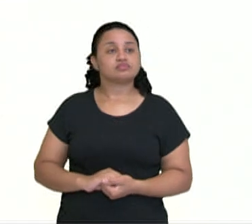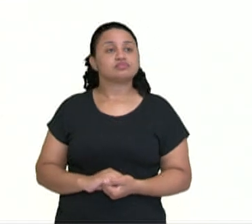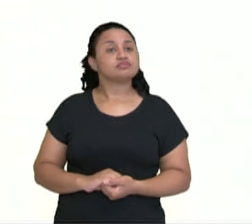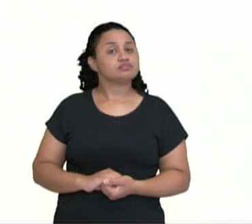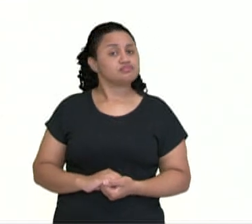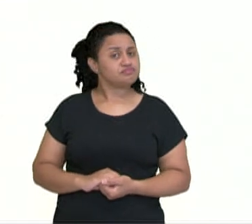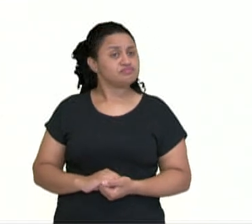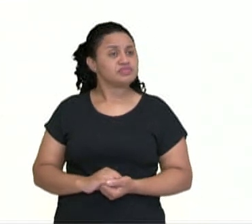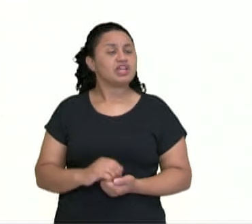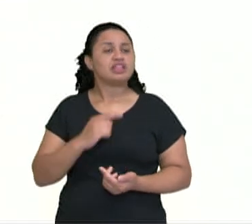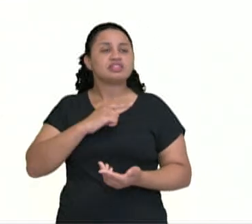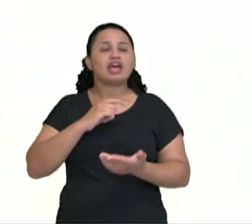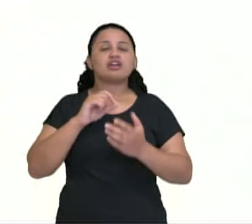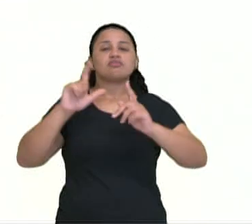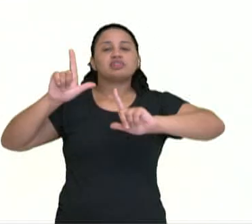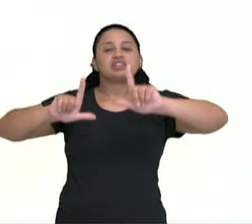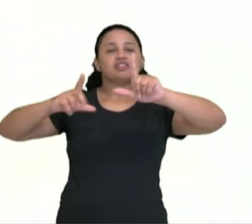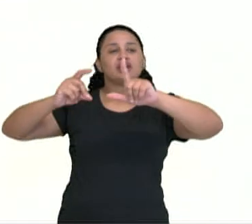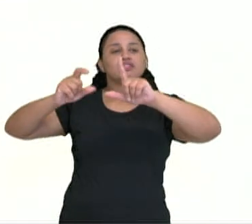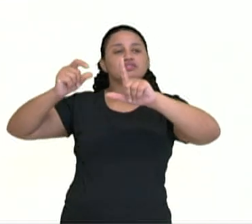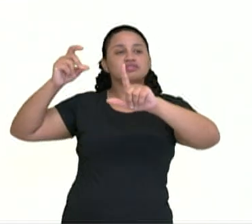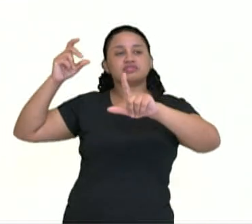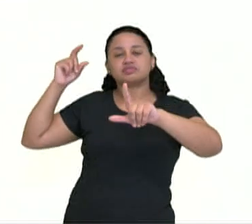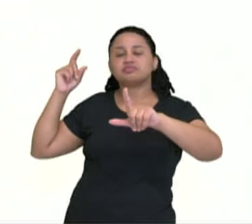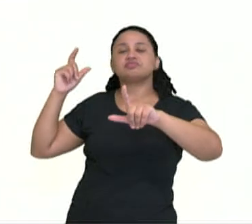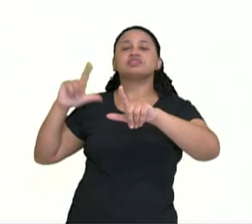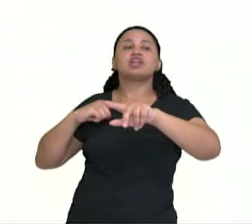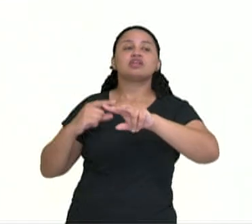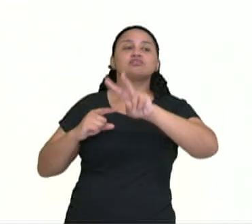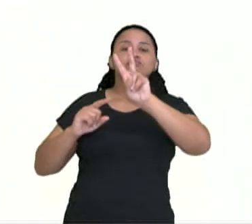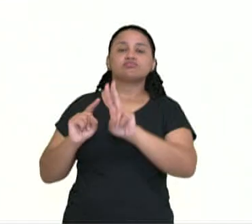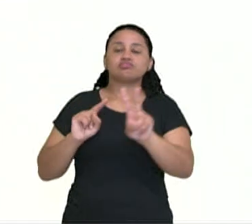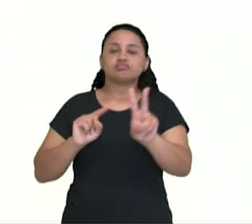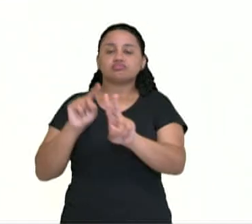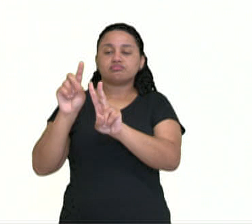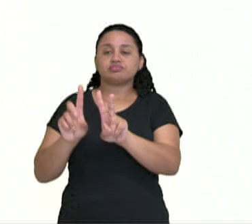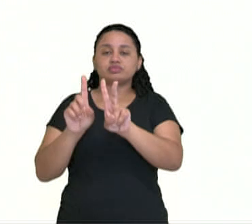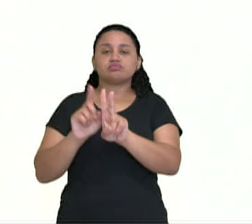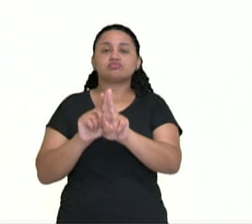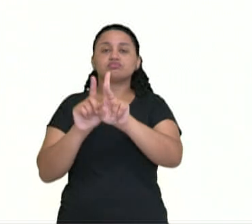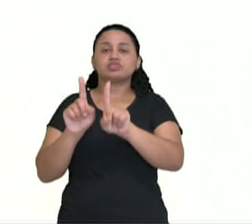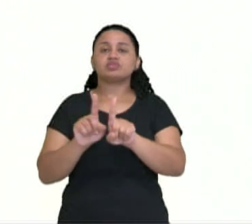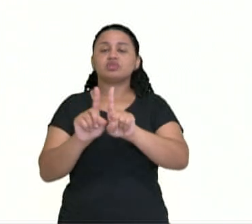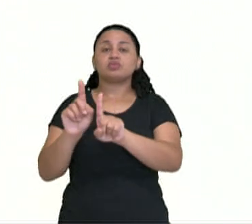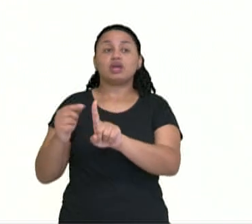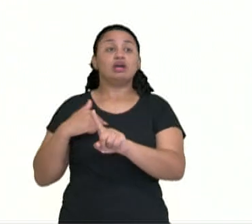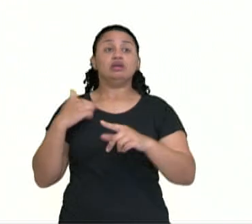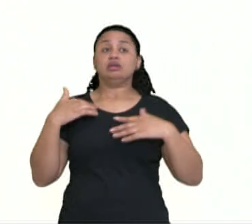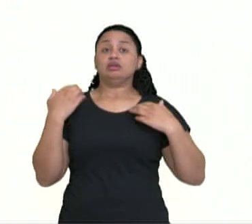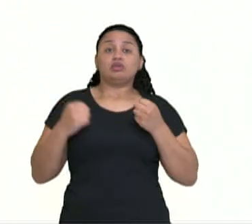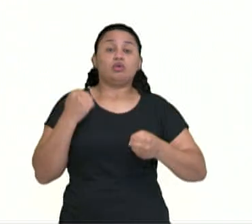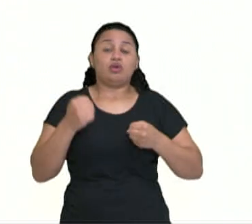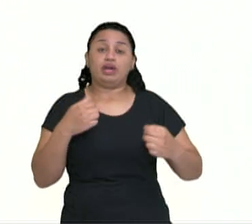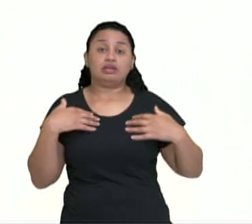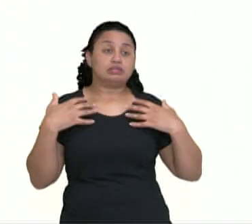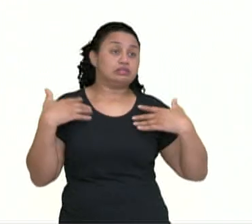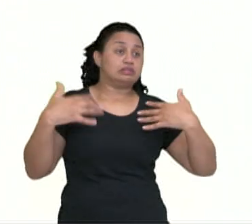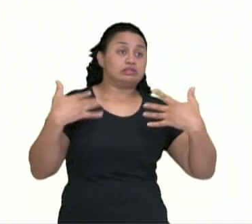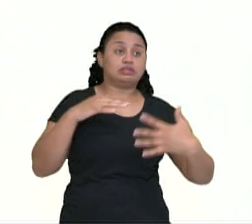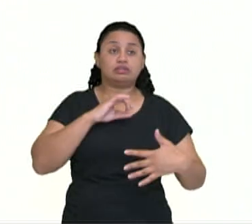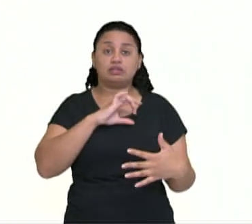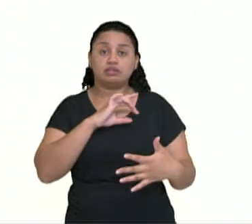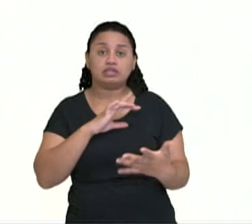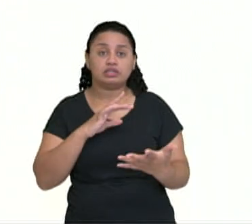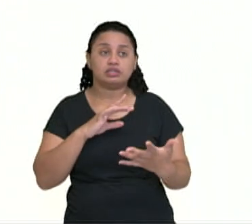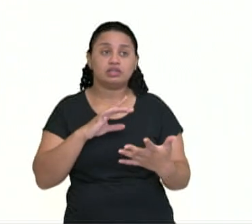ali com expressão de medo, apavoradas, e a frase diz, fake news invasion, a